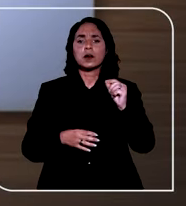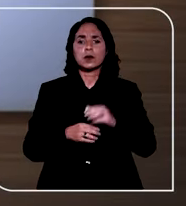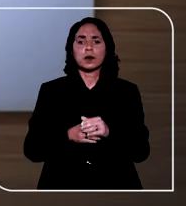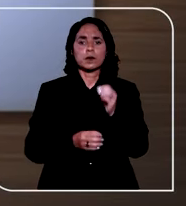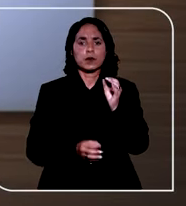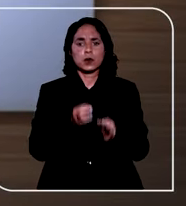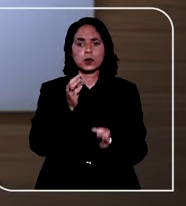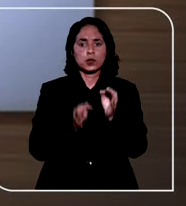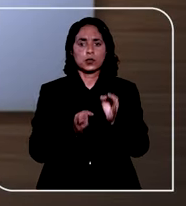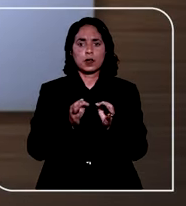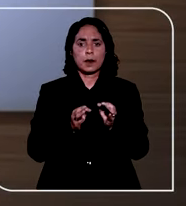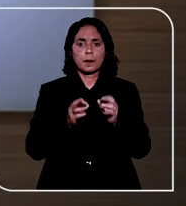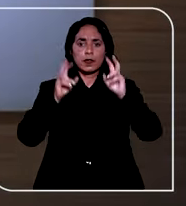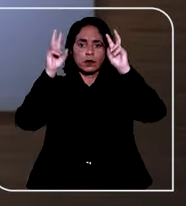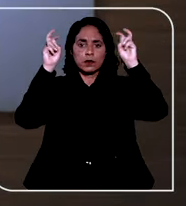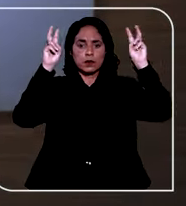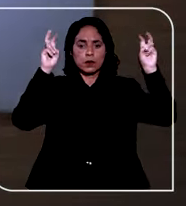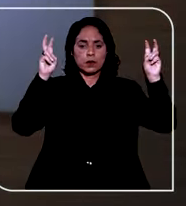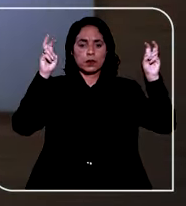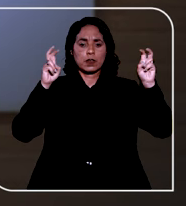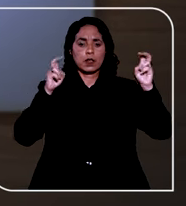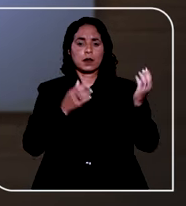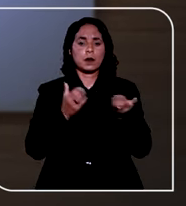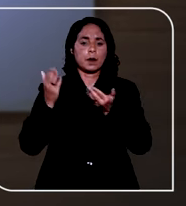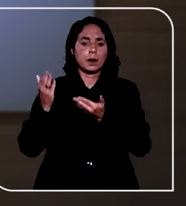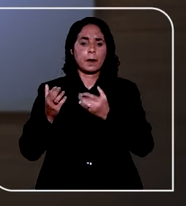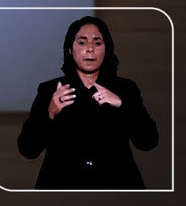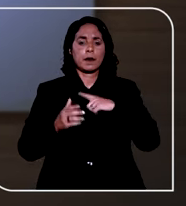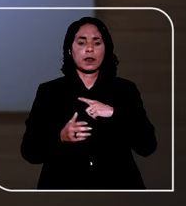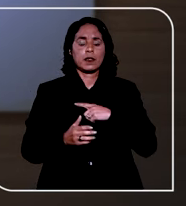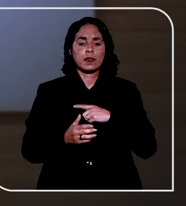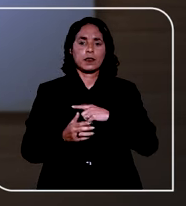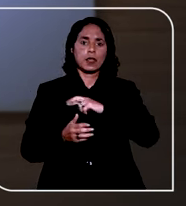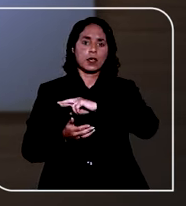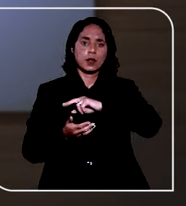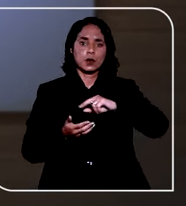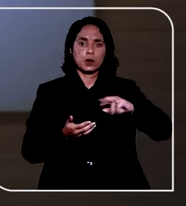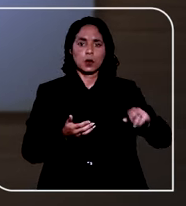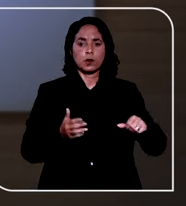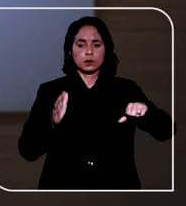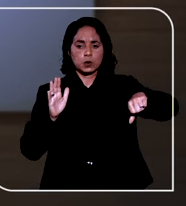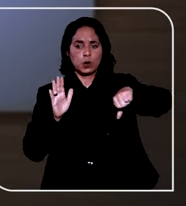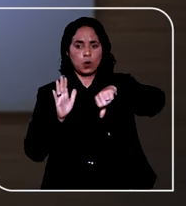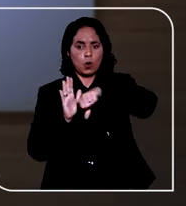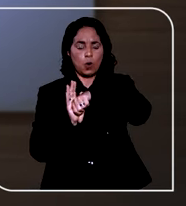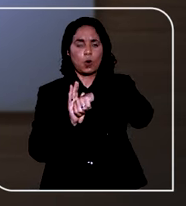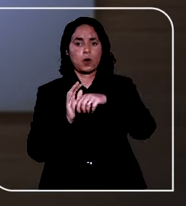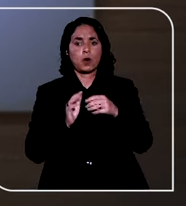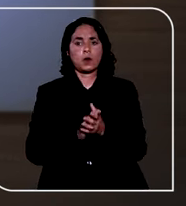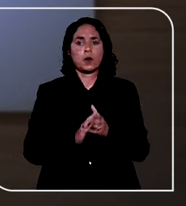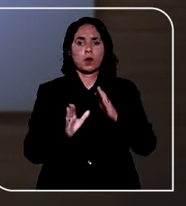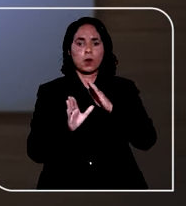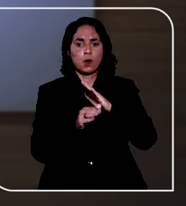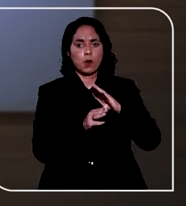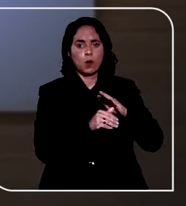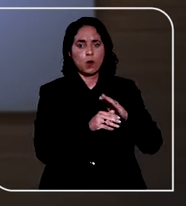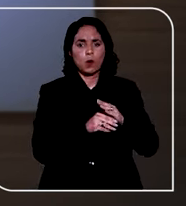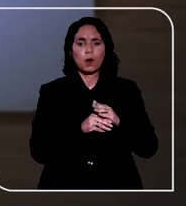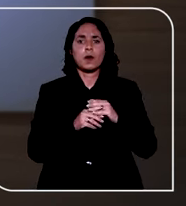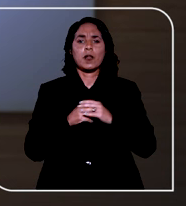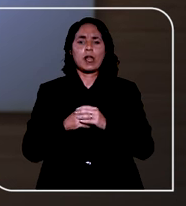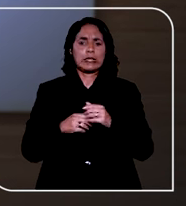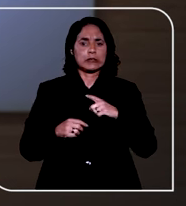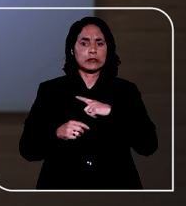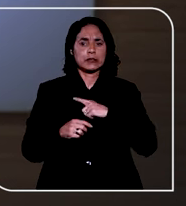cadastrada como tema 1227 é definir se a tipificação do crime de roubo exige que a violência empregada